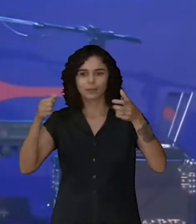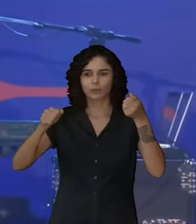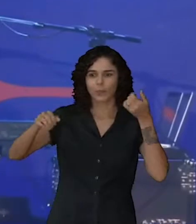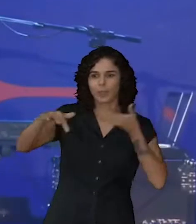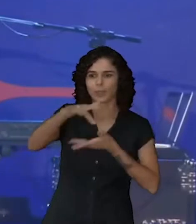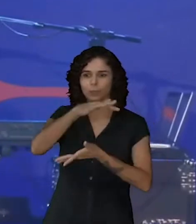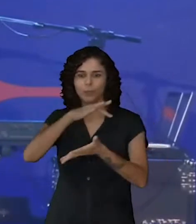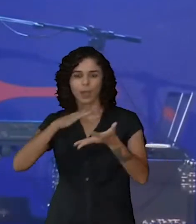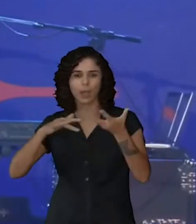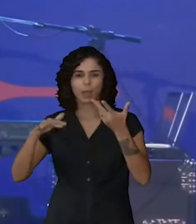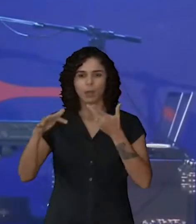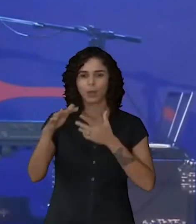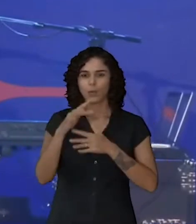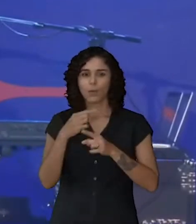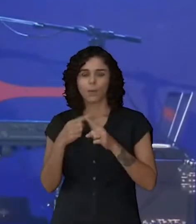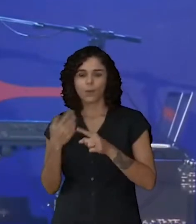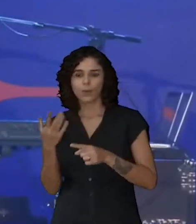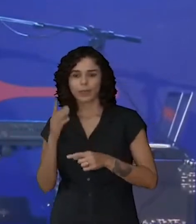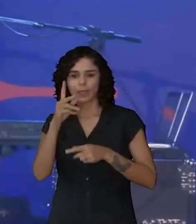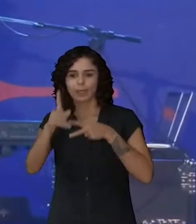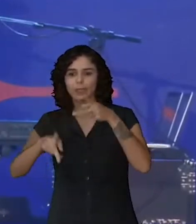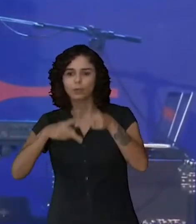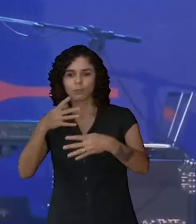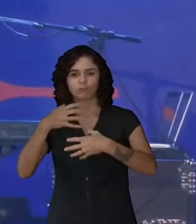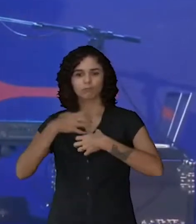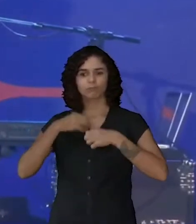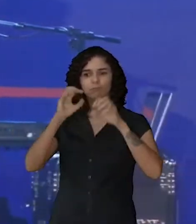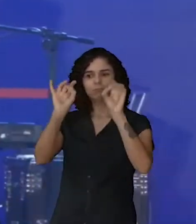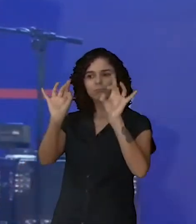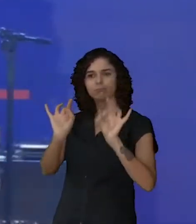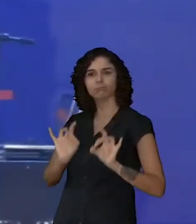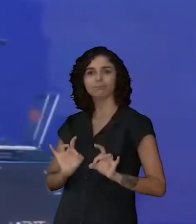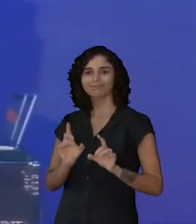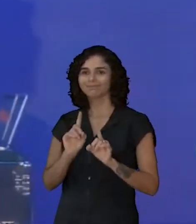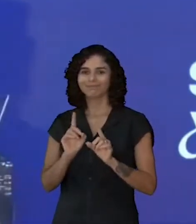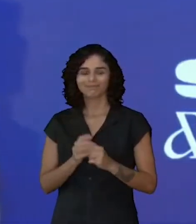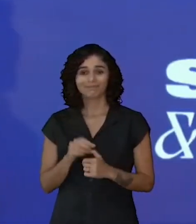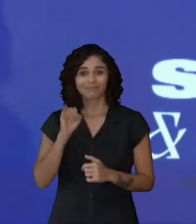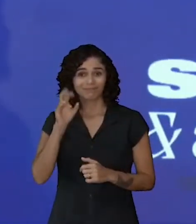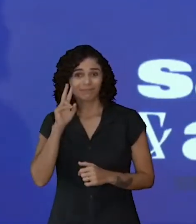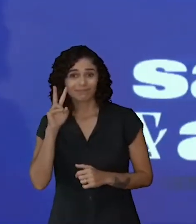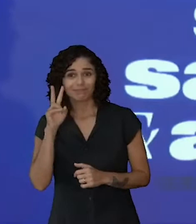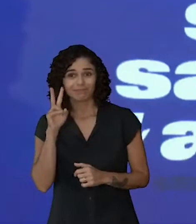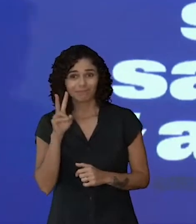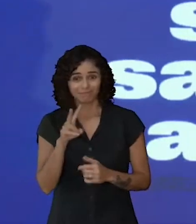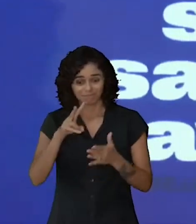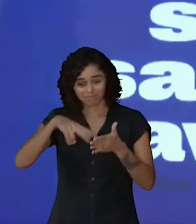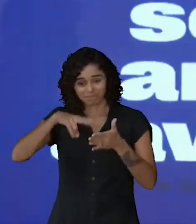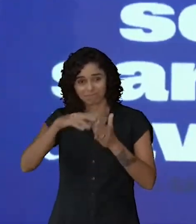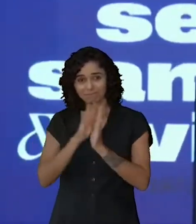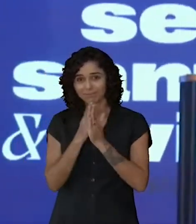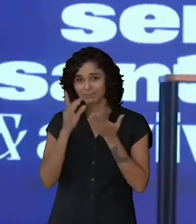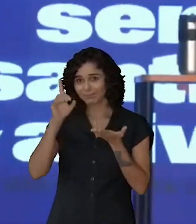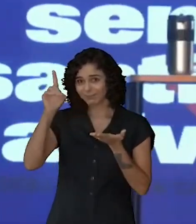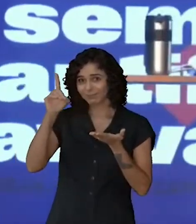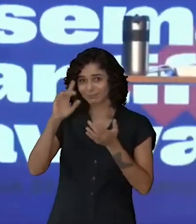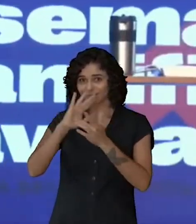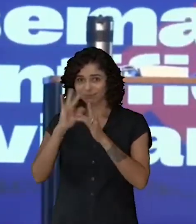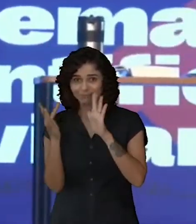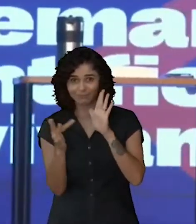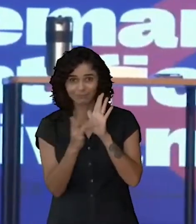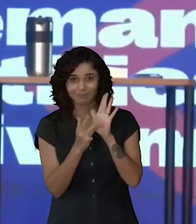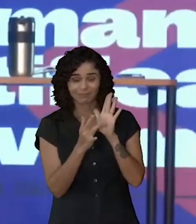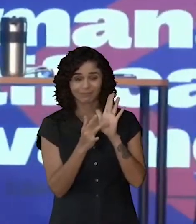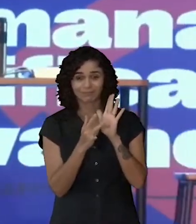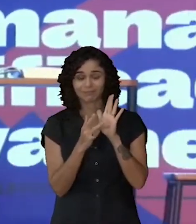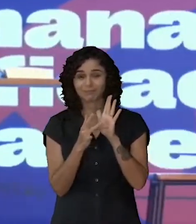especial. Se você olhar a palavra de Jesus para